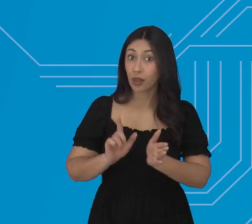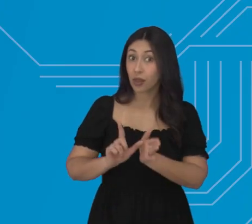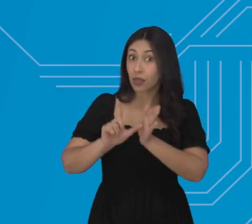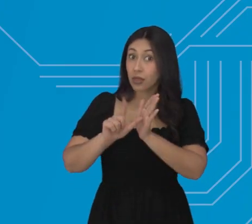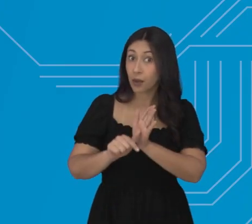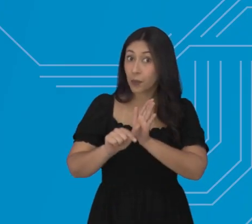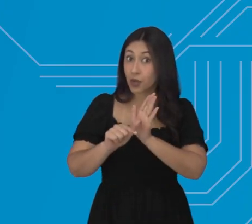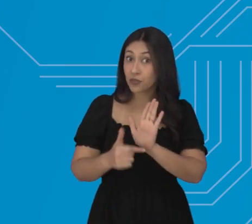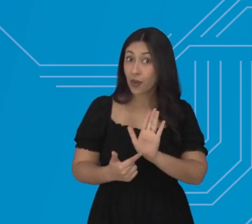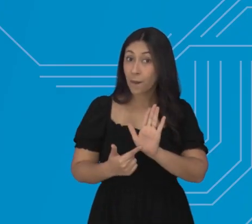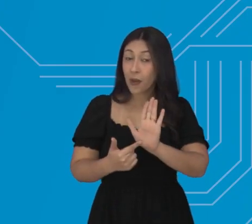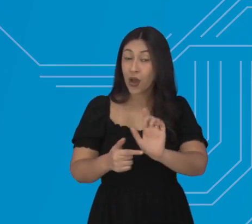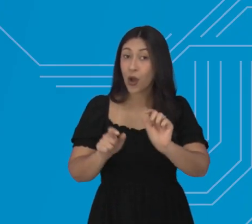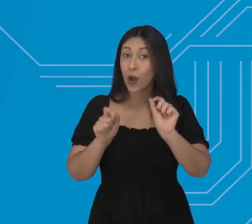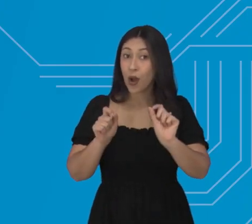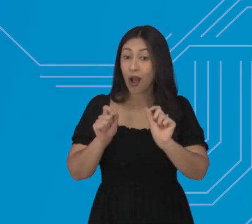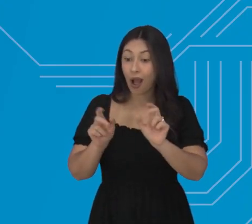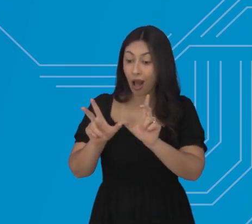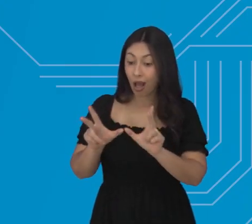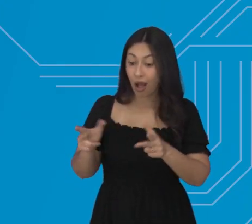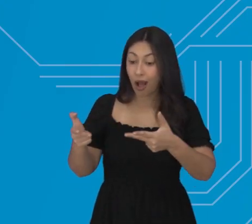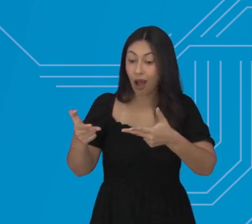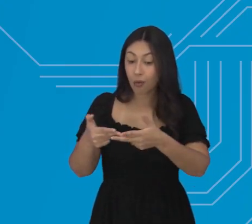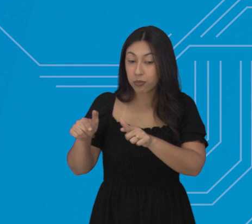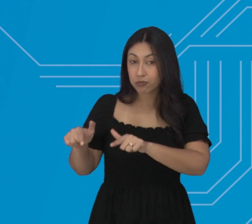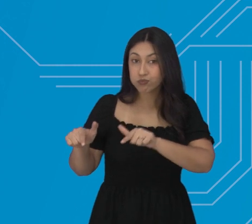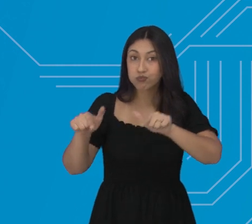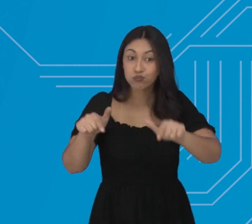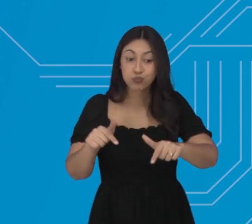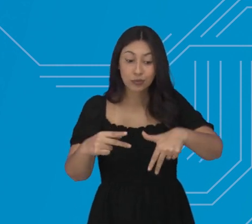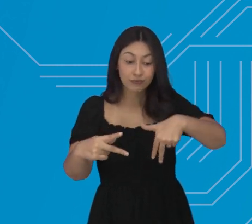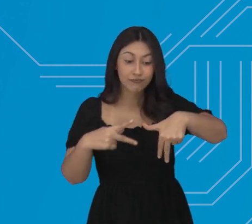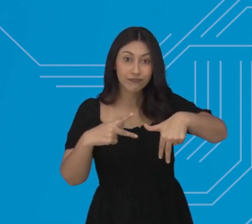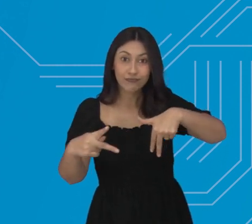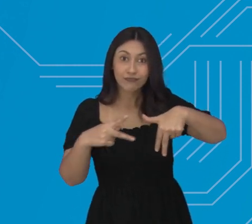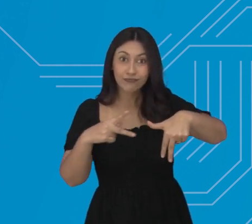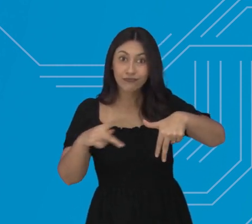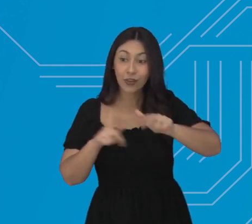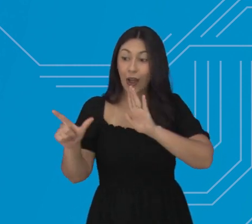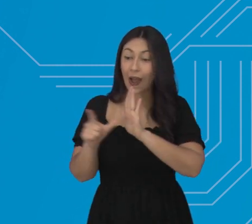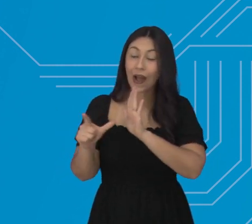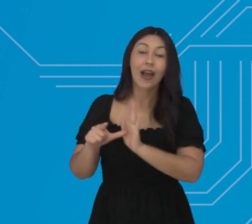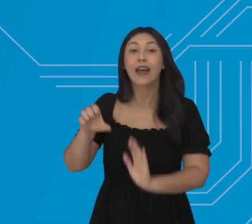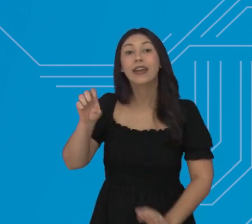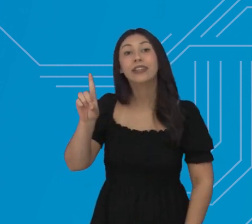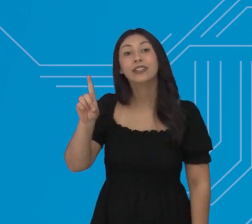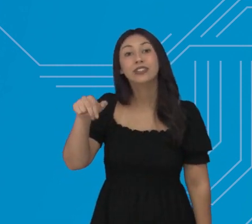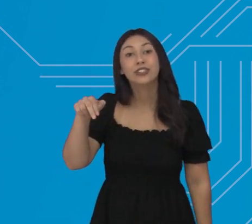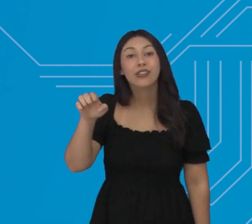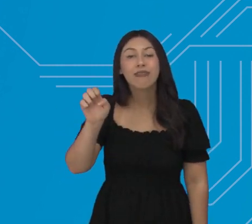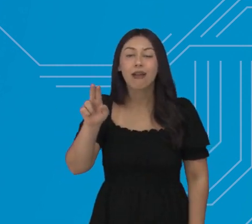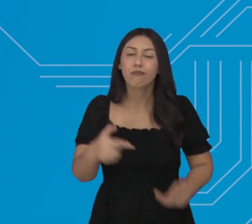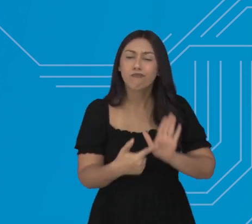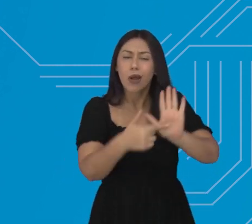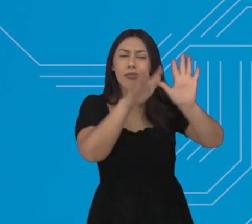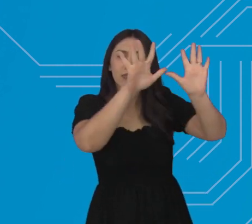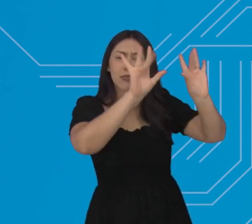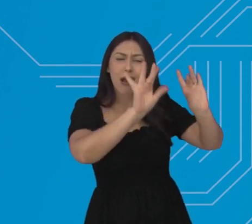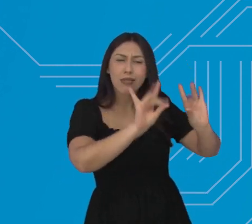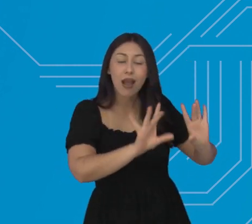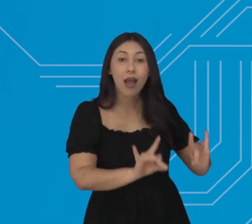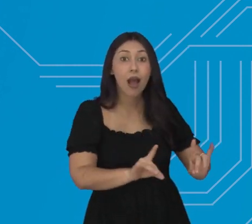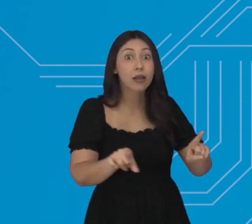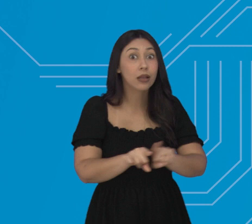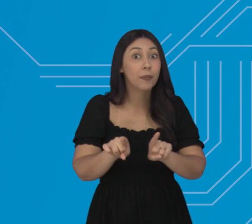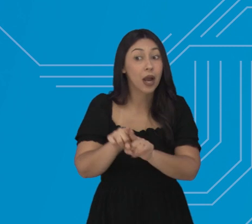No próximo bloco, Câmara concede título de cidadão joseense ao comerciante Edneu Rodrigues do Amaral. Você vai ver detalhes da